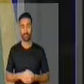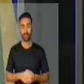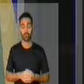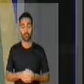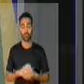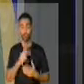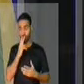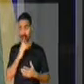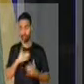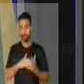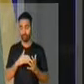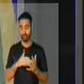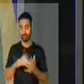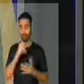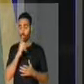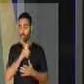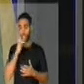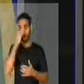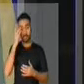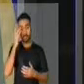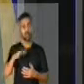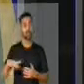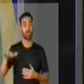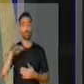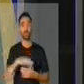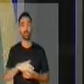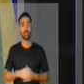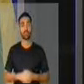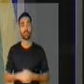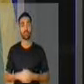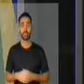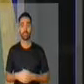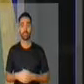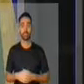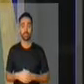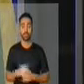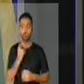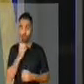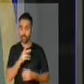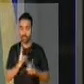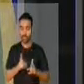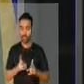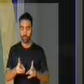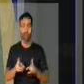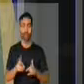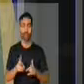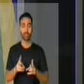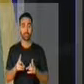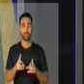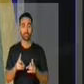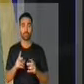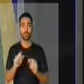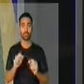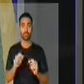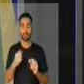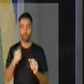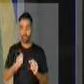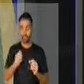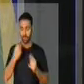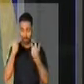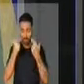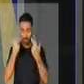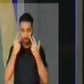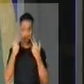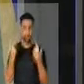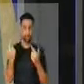que impossibilita as pessoas a continuarem tendo a sua vida